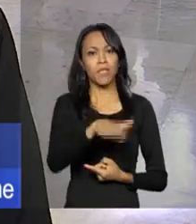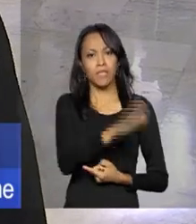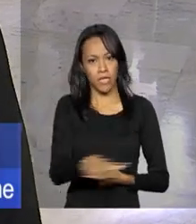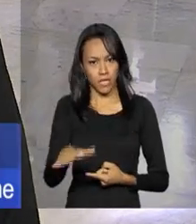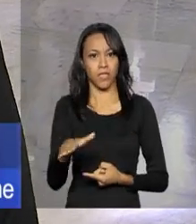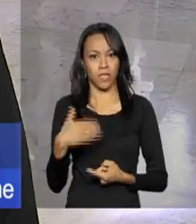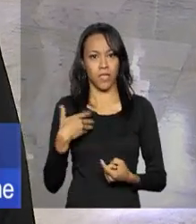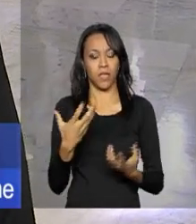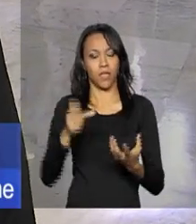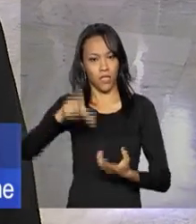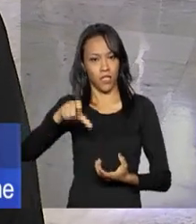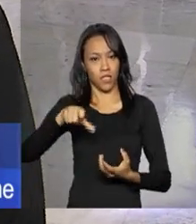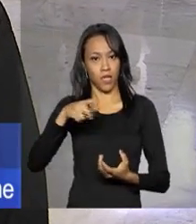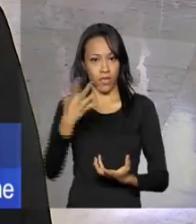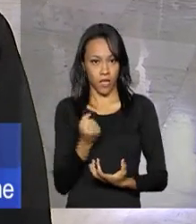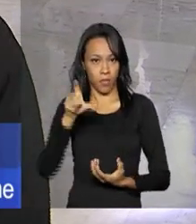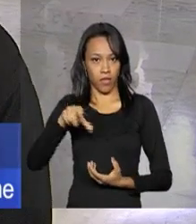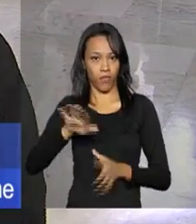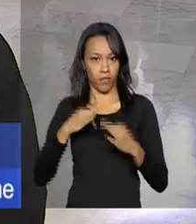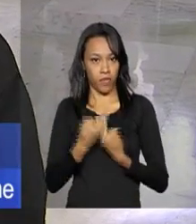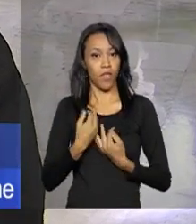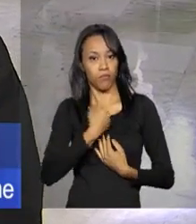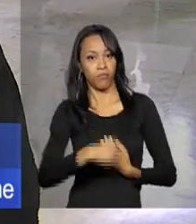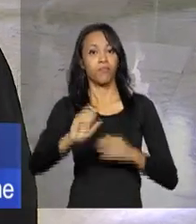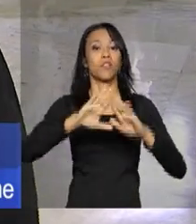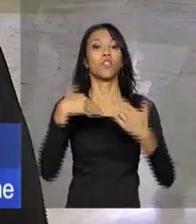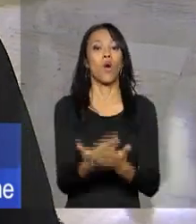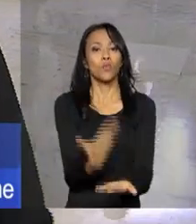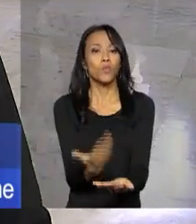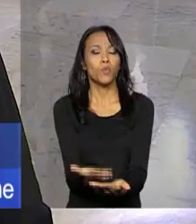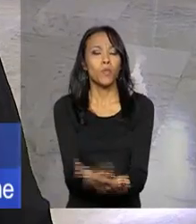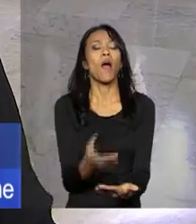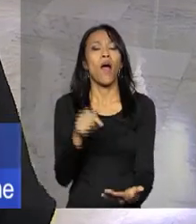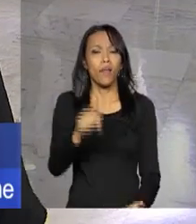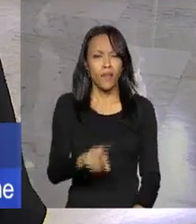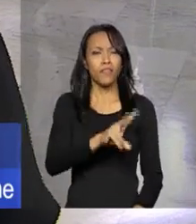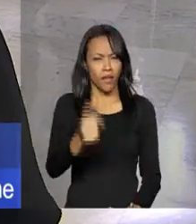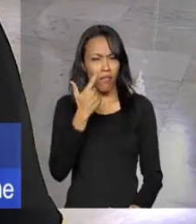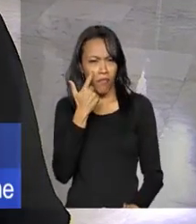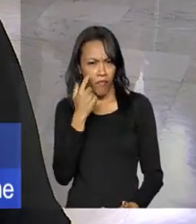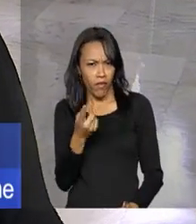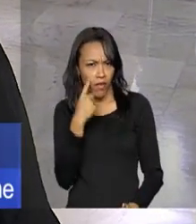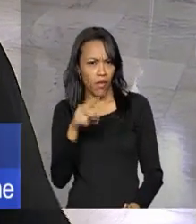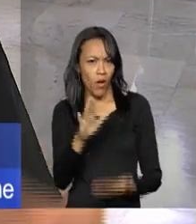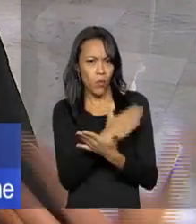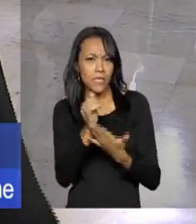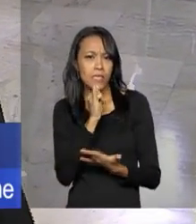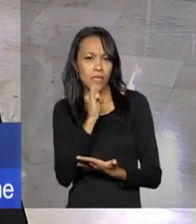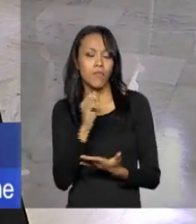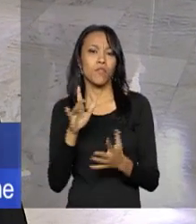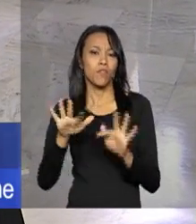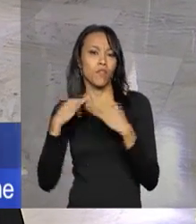Bolsa Família em creche por exemplo mas hoje a gente vai ver aqui alguns exemplos de jovens de